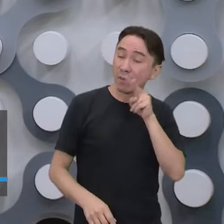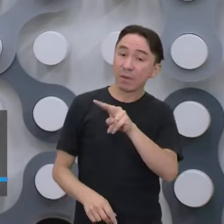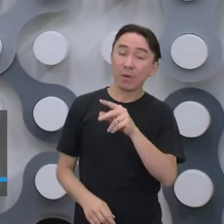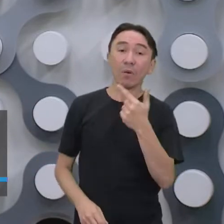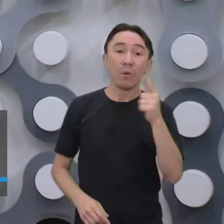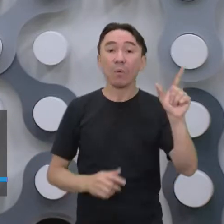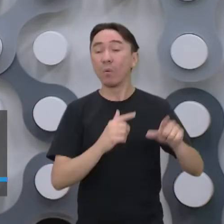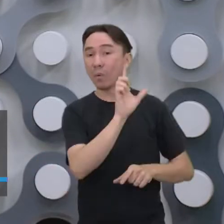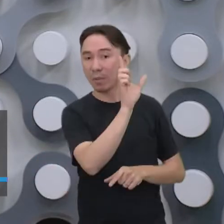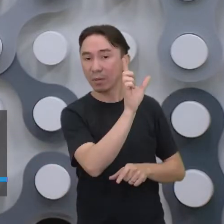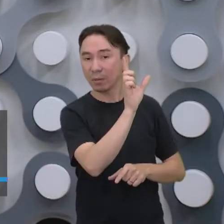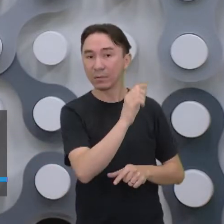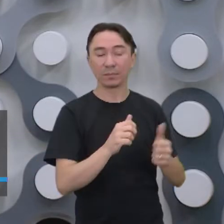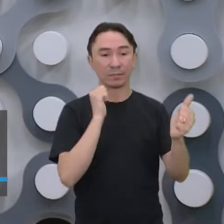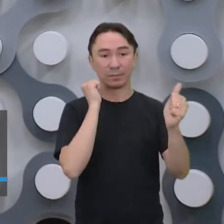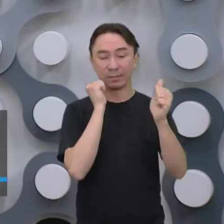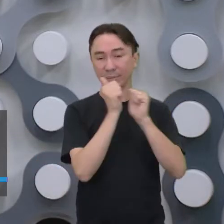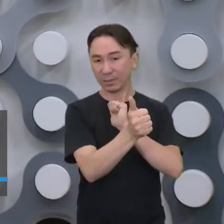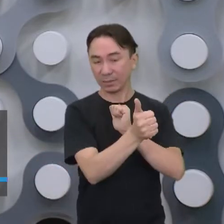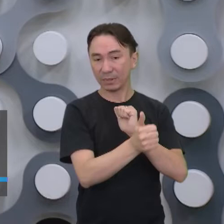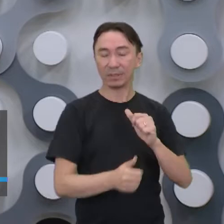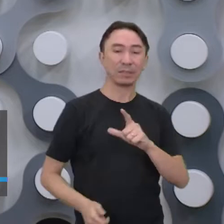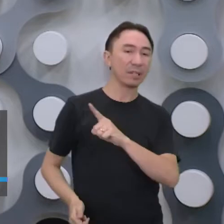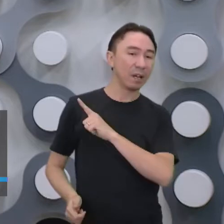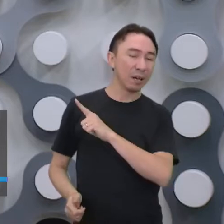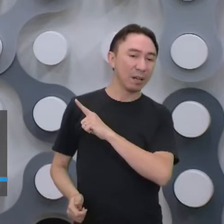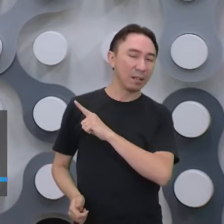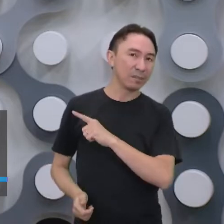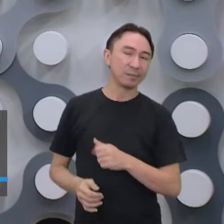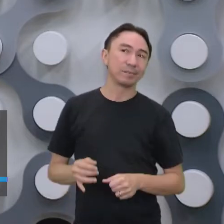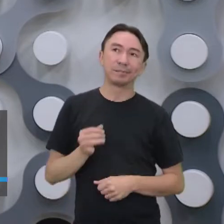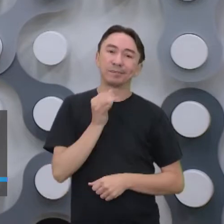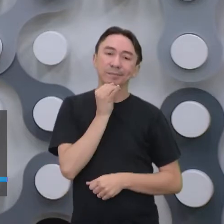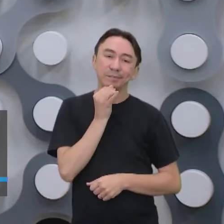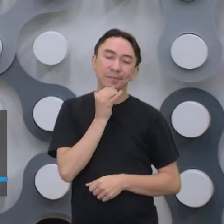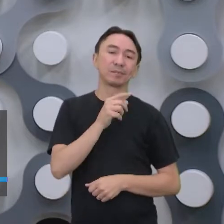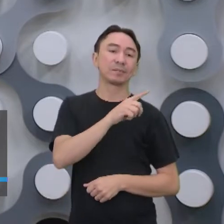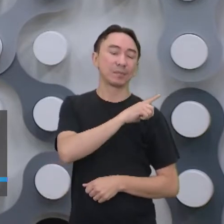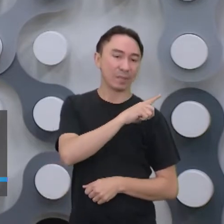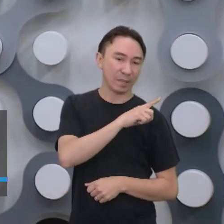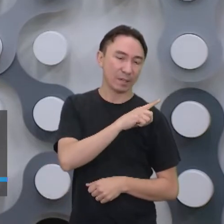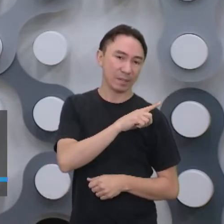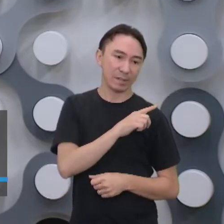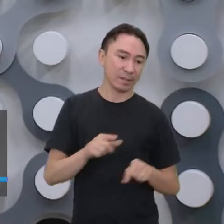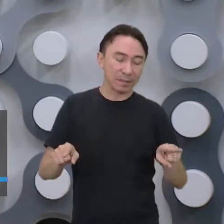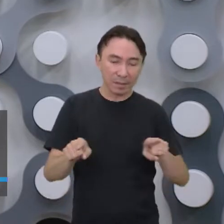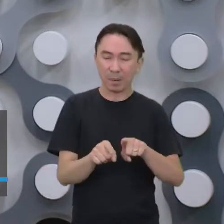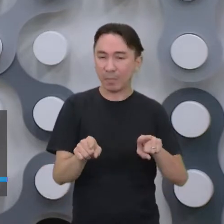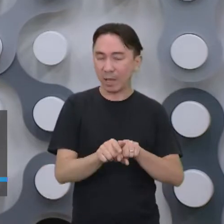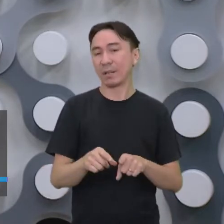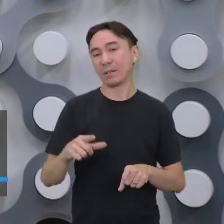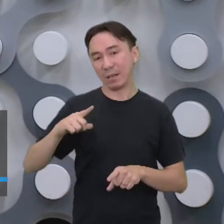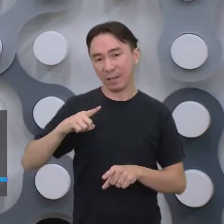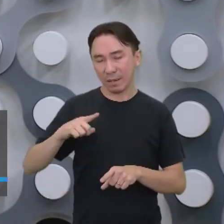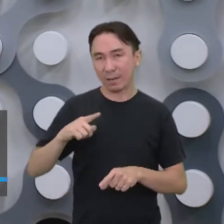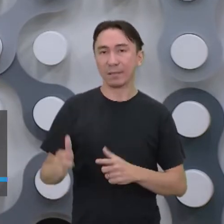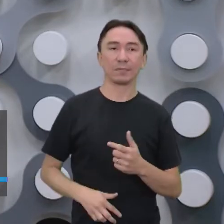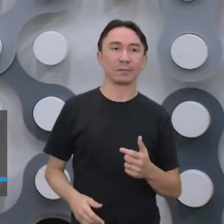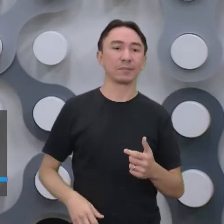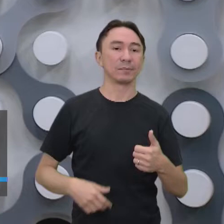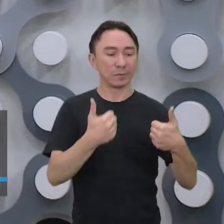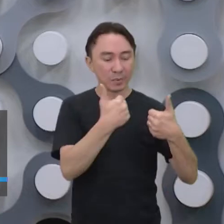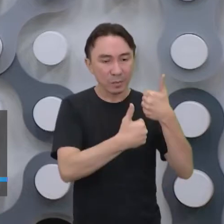modalidades esportivas, que tem as suas evidências, mas não tão quanto, né, o